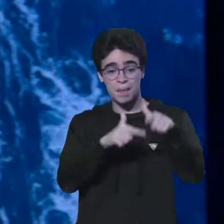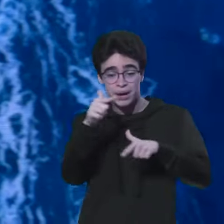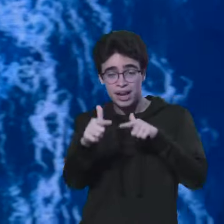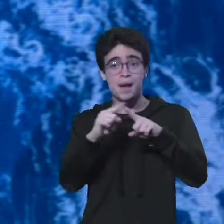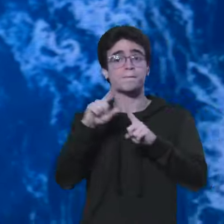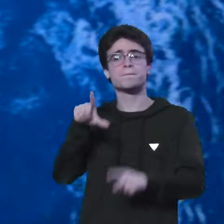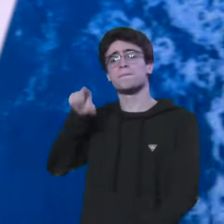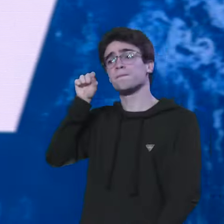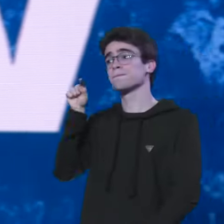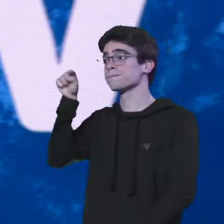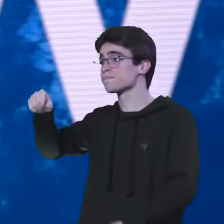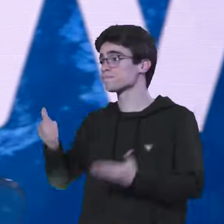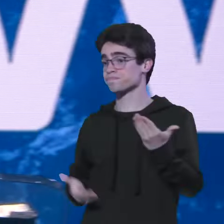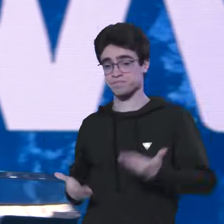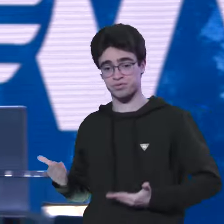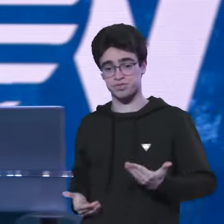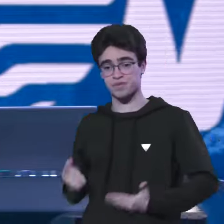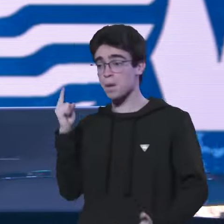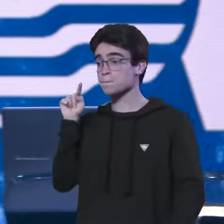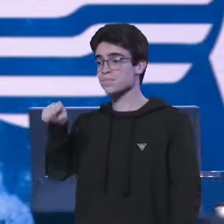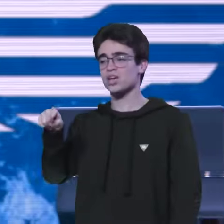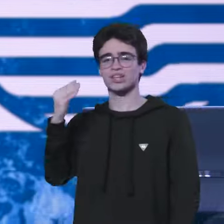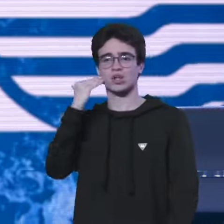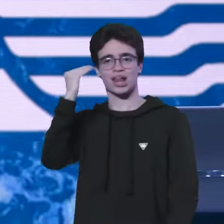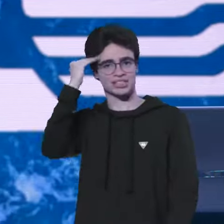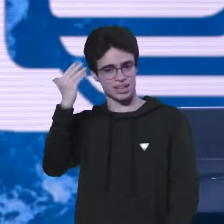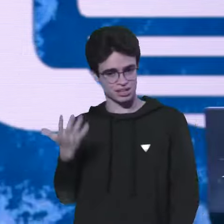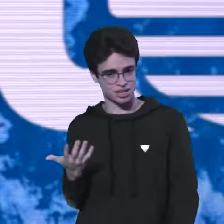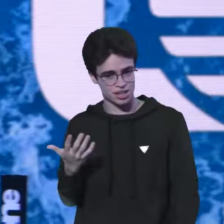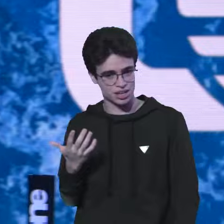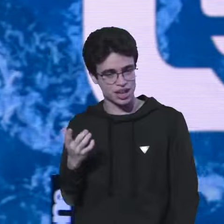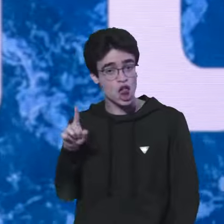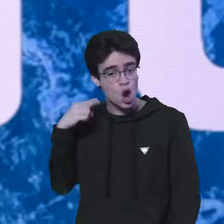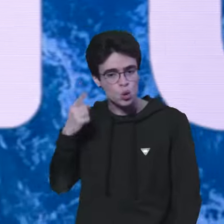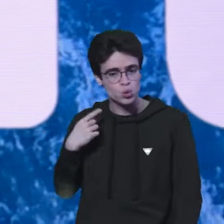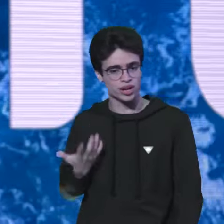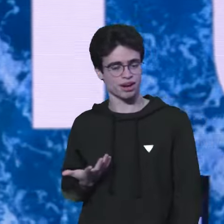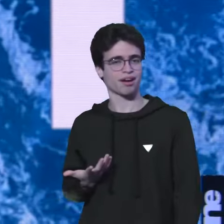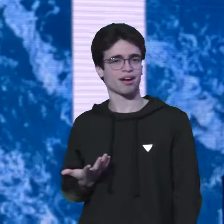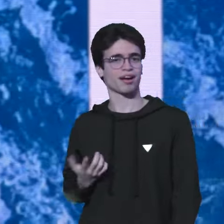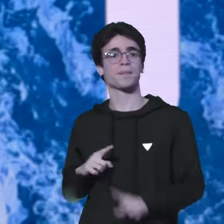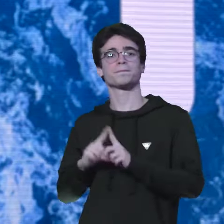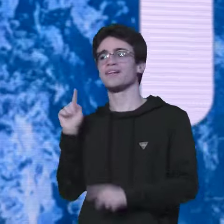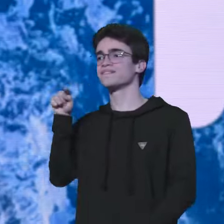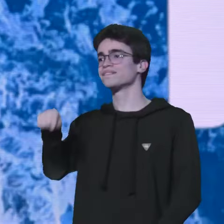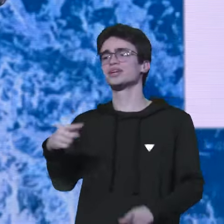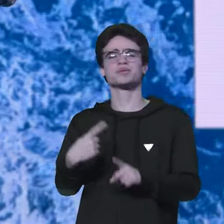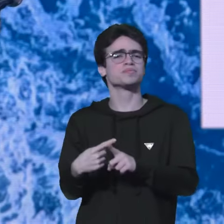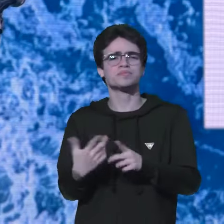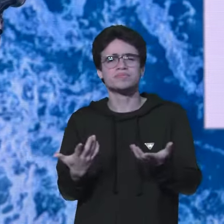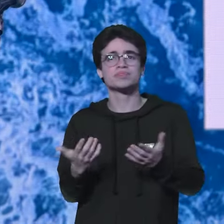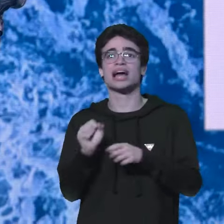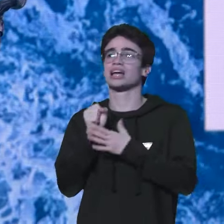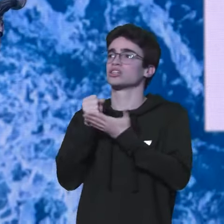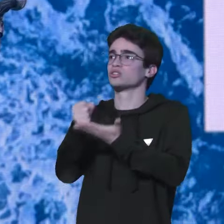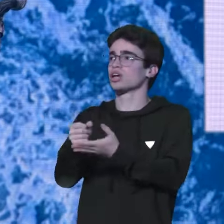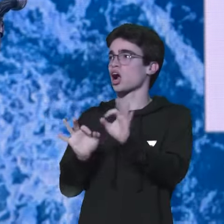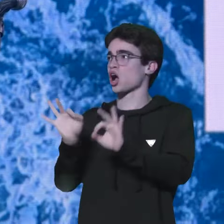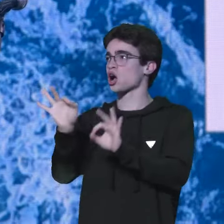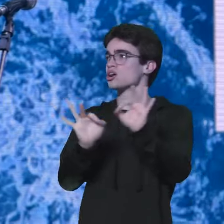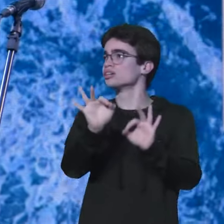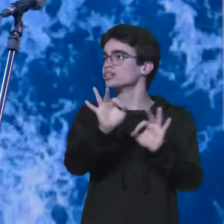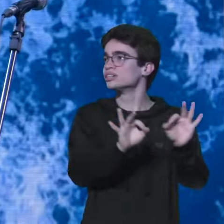resolveram servir 1000 adolescentes. Olha só que loucura. E eles estão aqui para nos organizar,